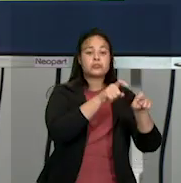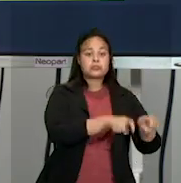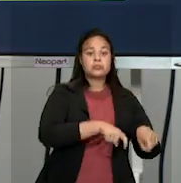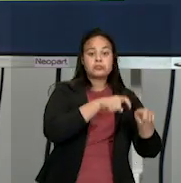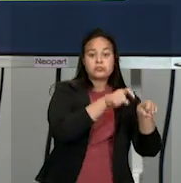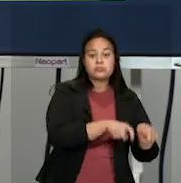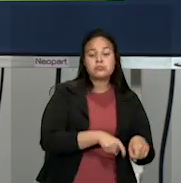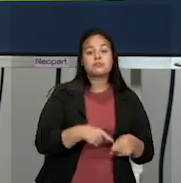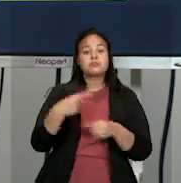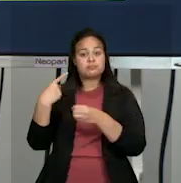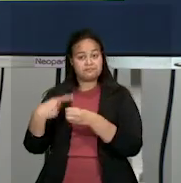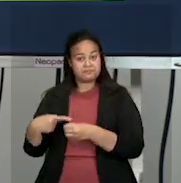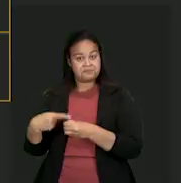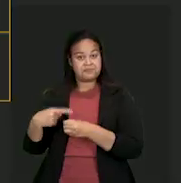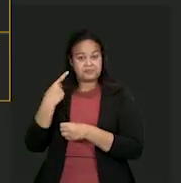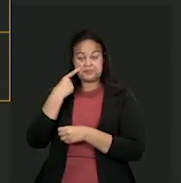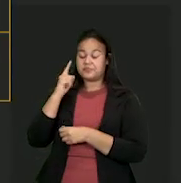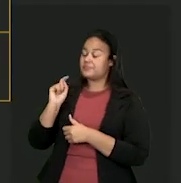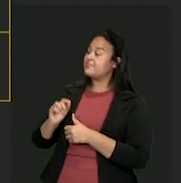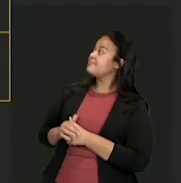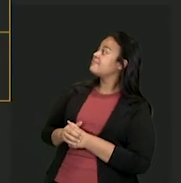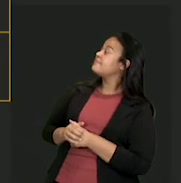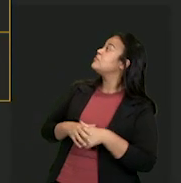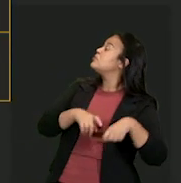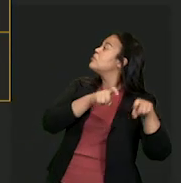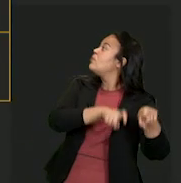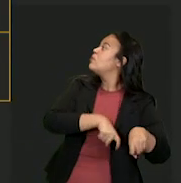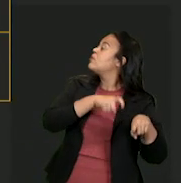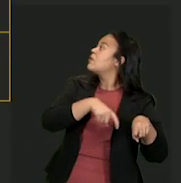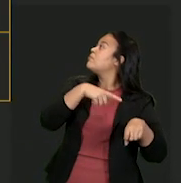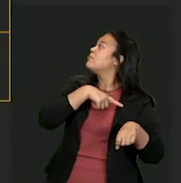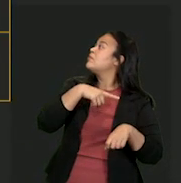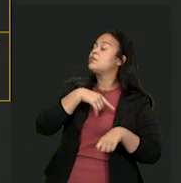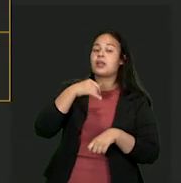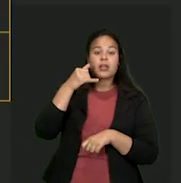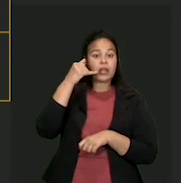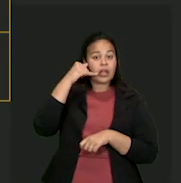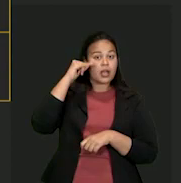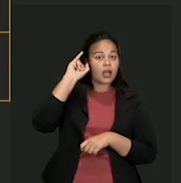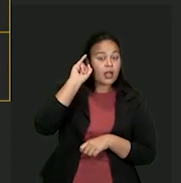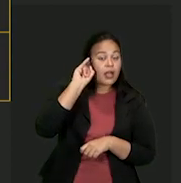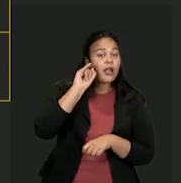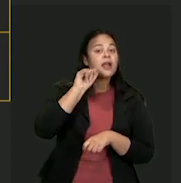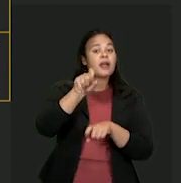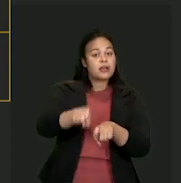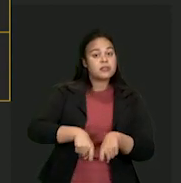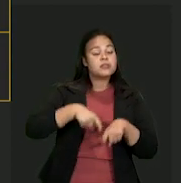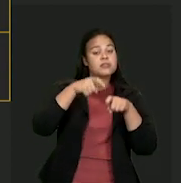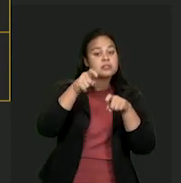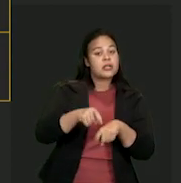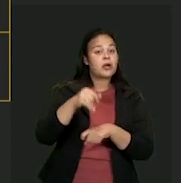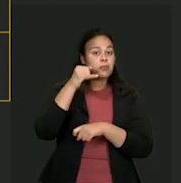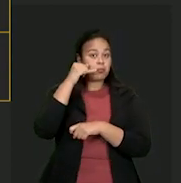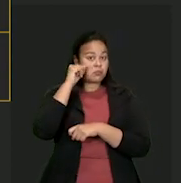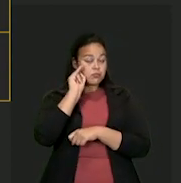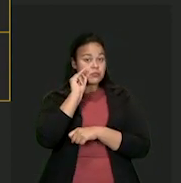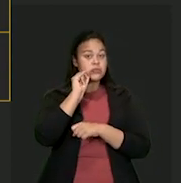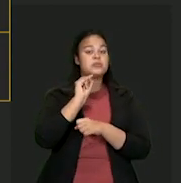na cidade. Veja só, no campo, pecuária, gado, frango e ovos, ou